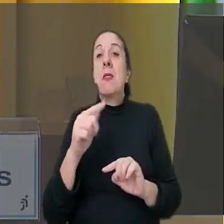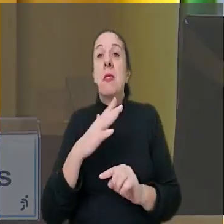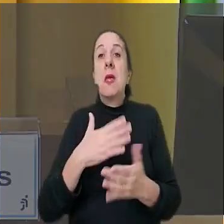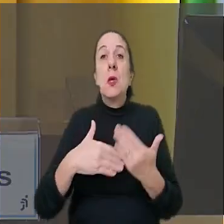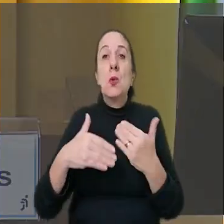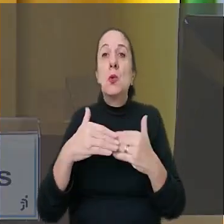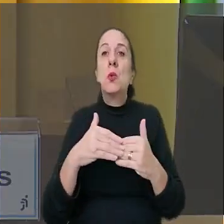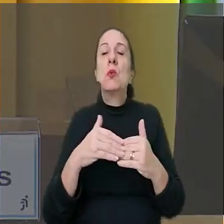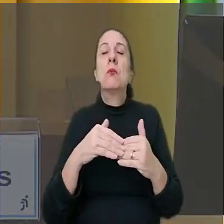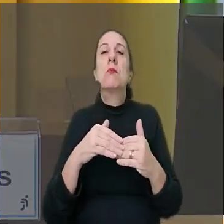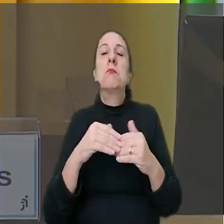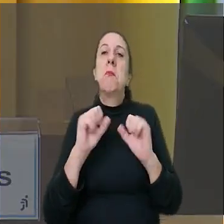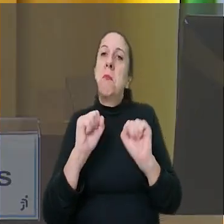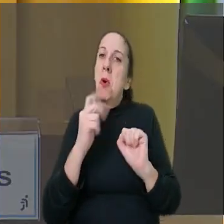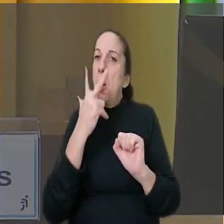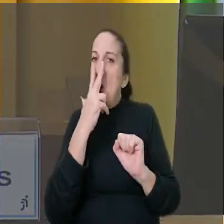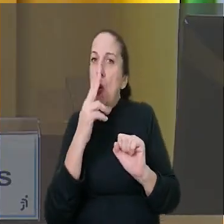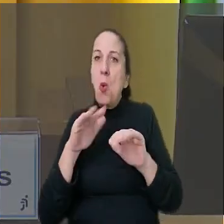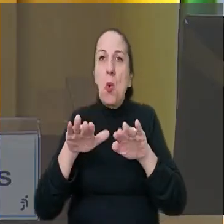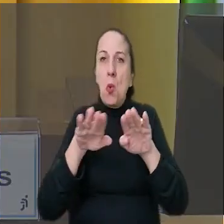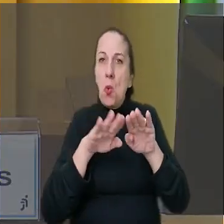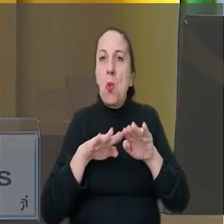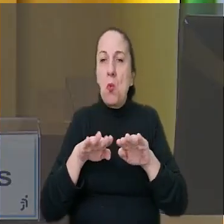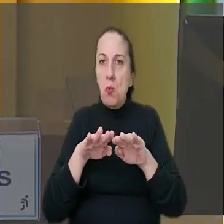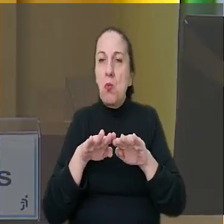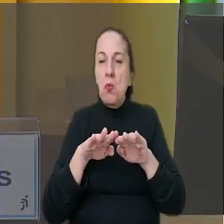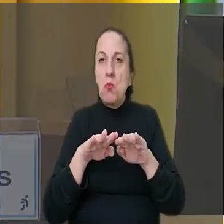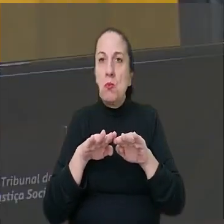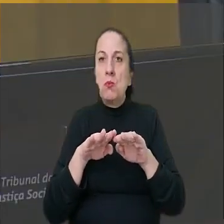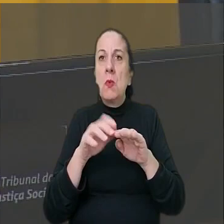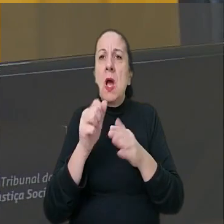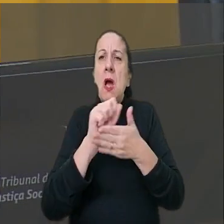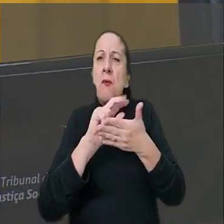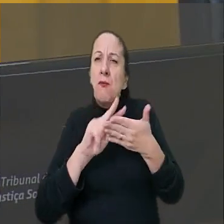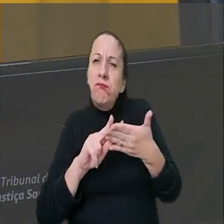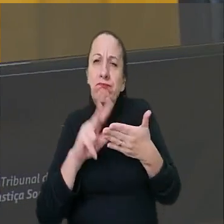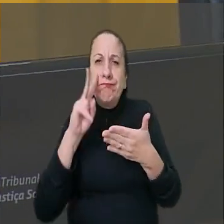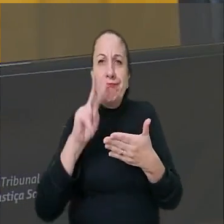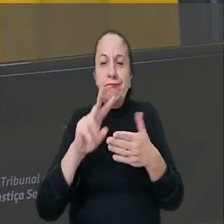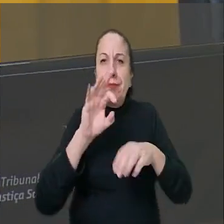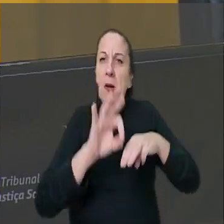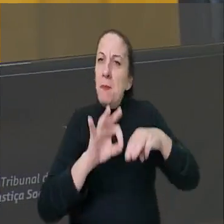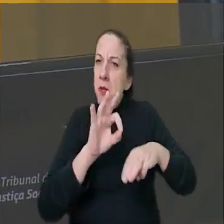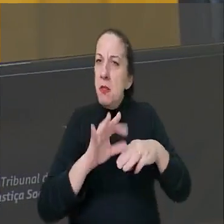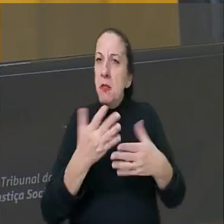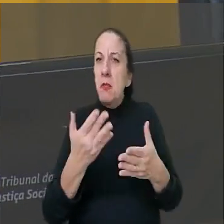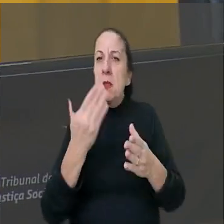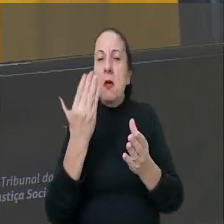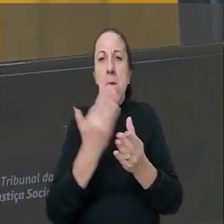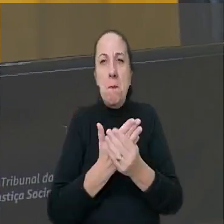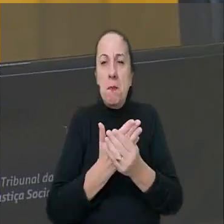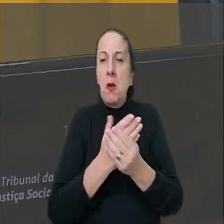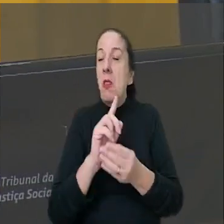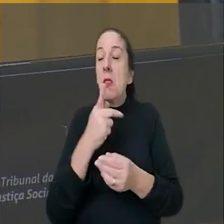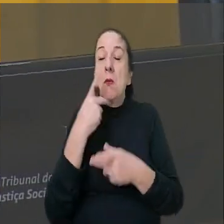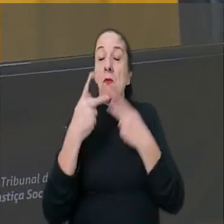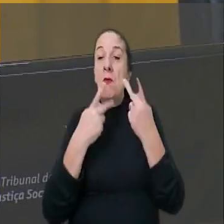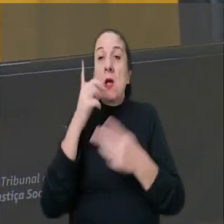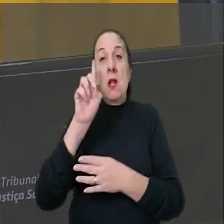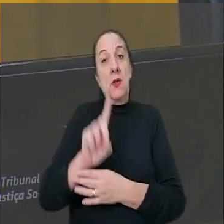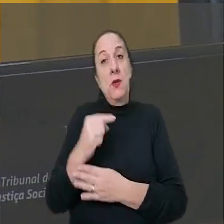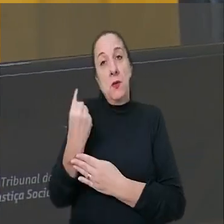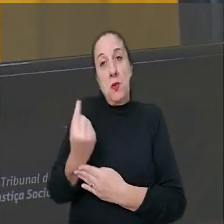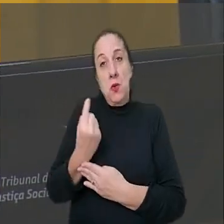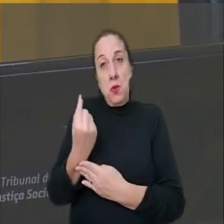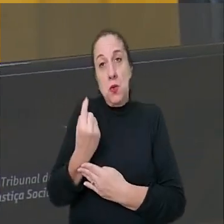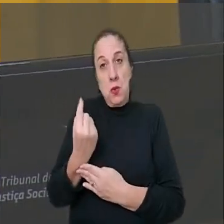todos estão submetidos às mesmas condições fáticas. Na avaliação da ministra, a ação não diz respeito a